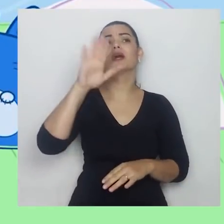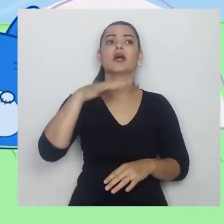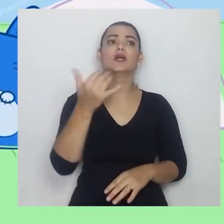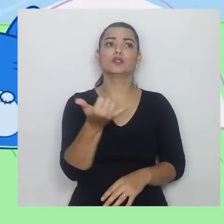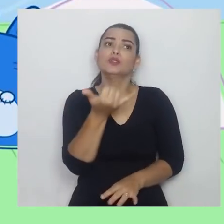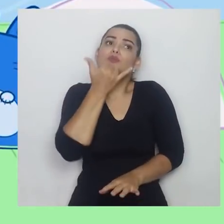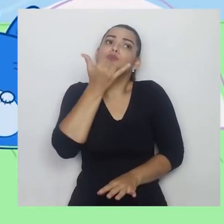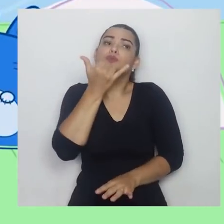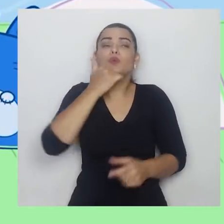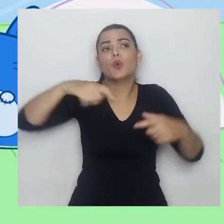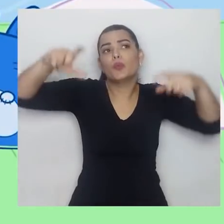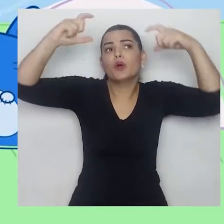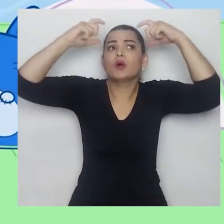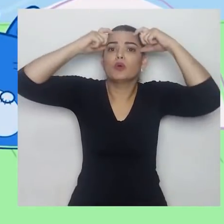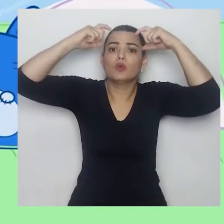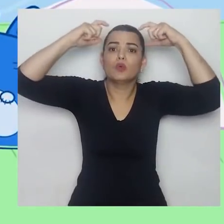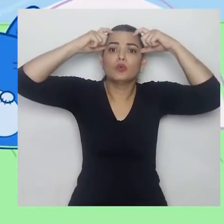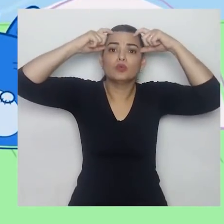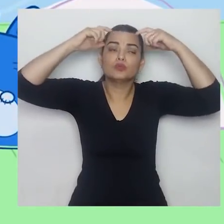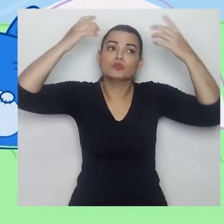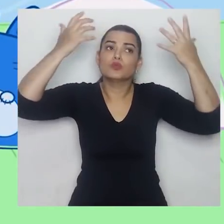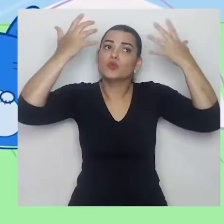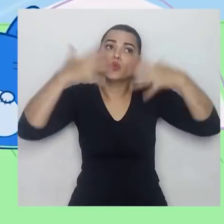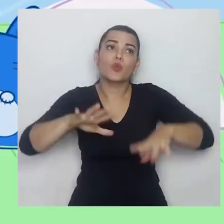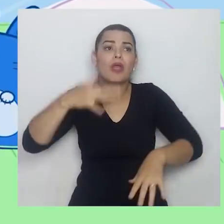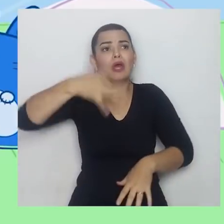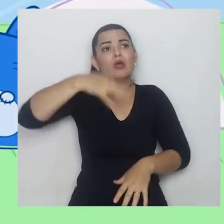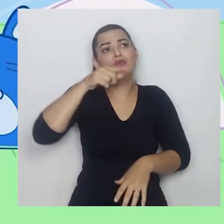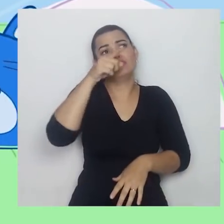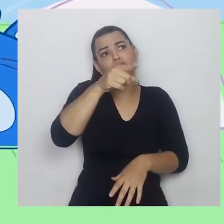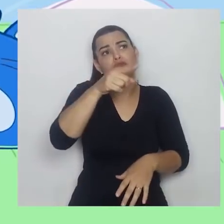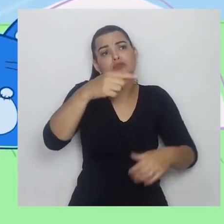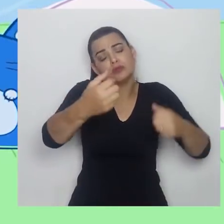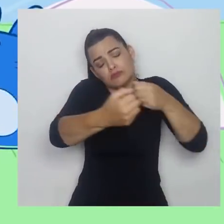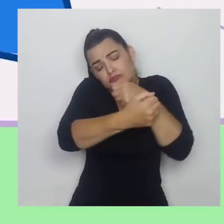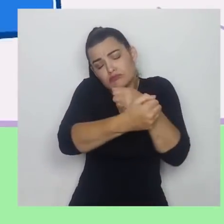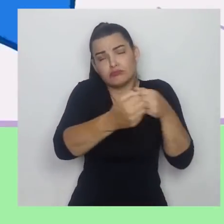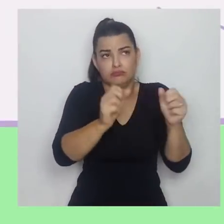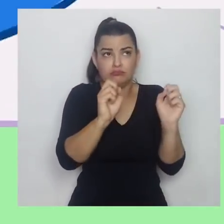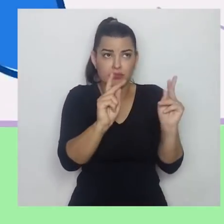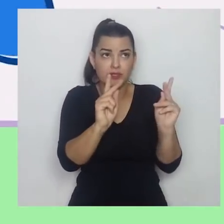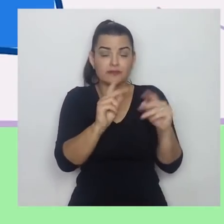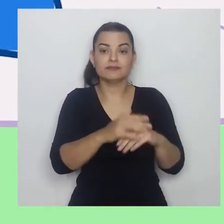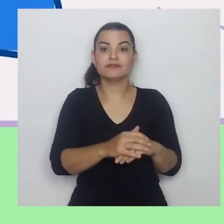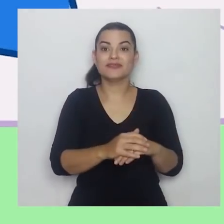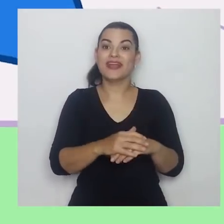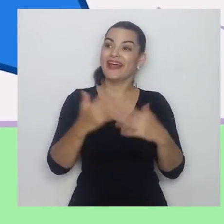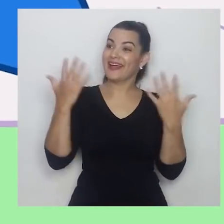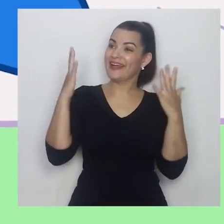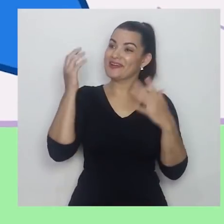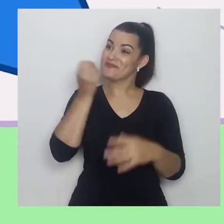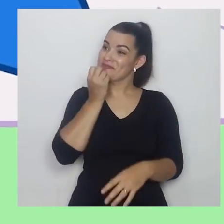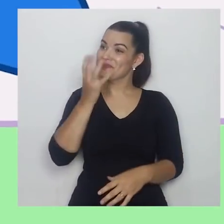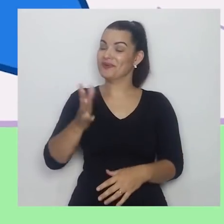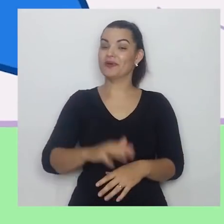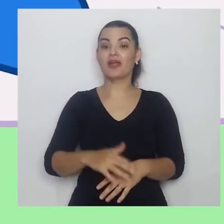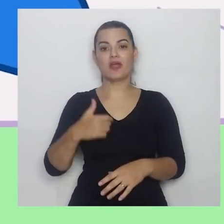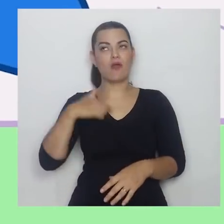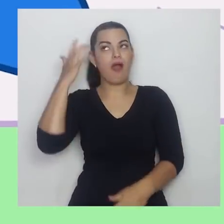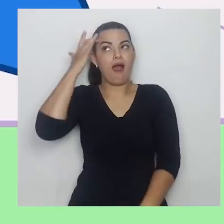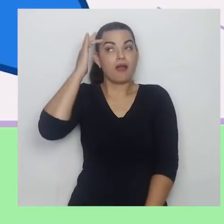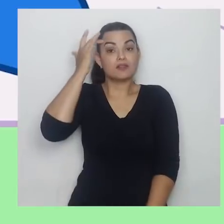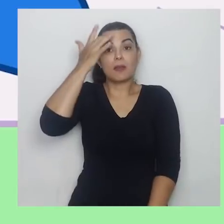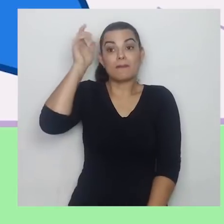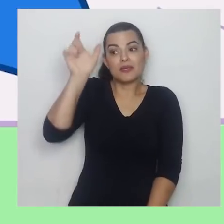Desculpa, senhor urso. Eu não queria machucar você, viu? Não, funcionou! Acho que quem escuta essa palavra